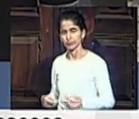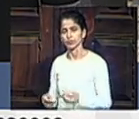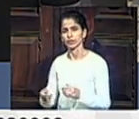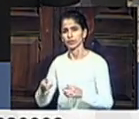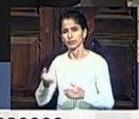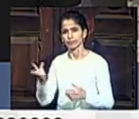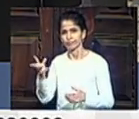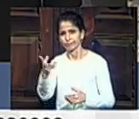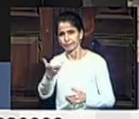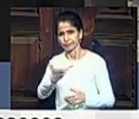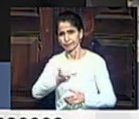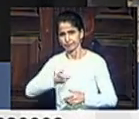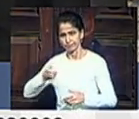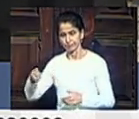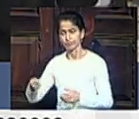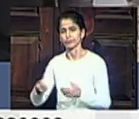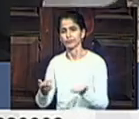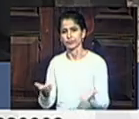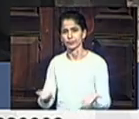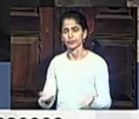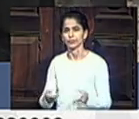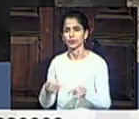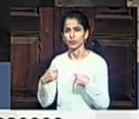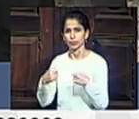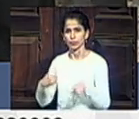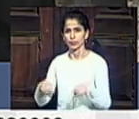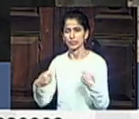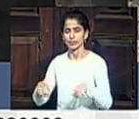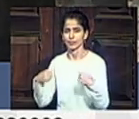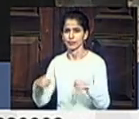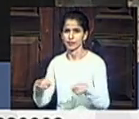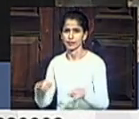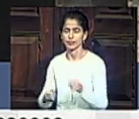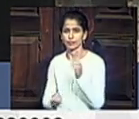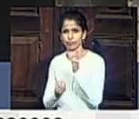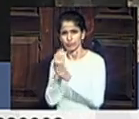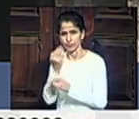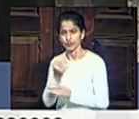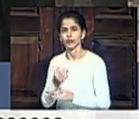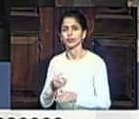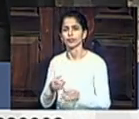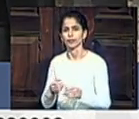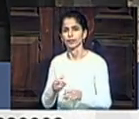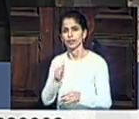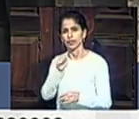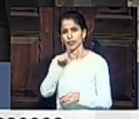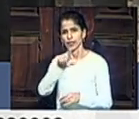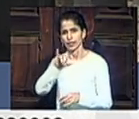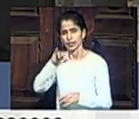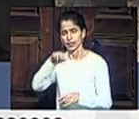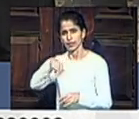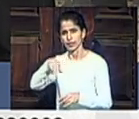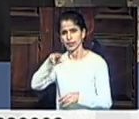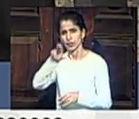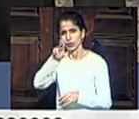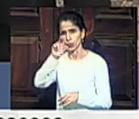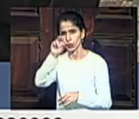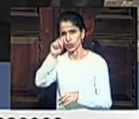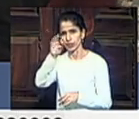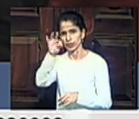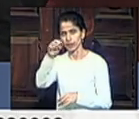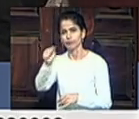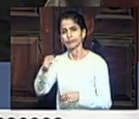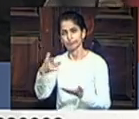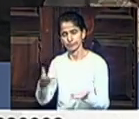momento delicado do Estado, da necessidade da criação das alíquotas, e me lembro profundamente